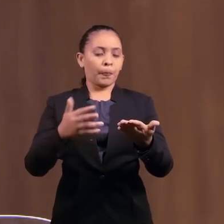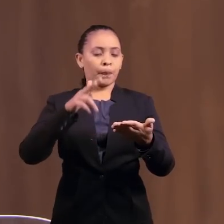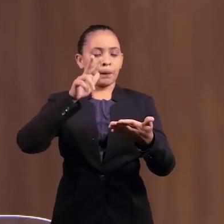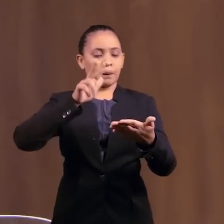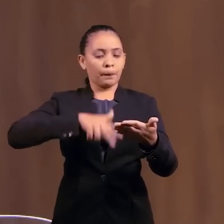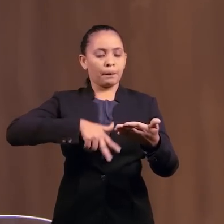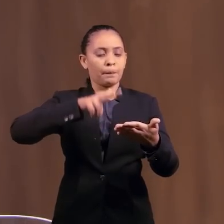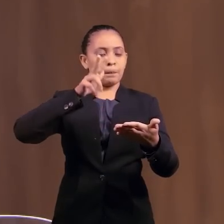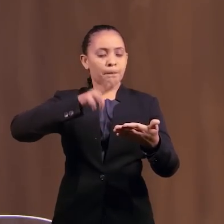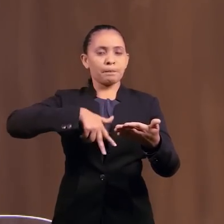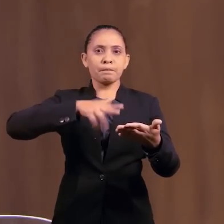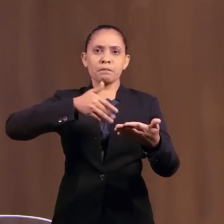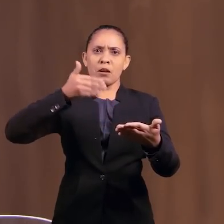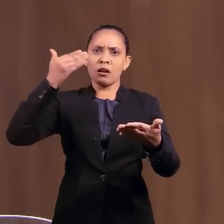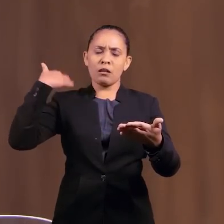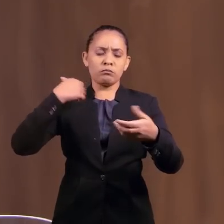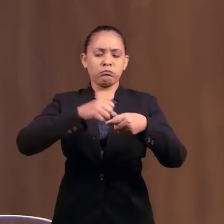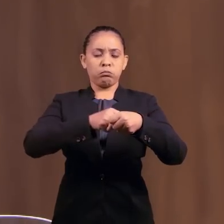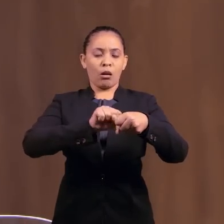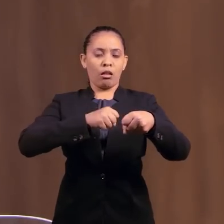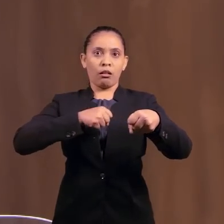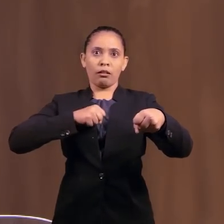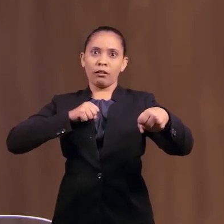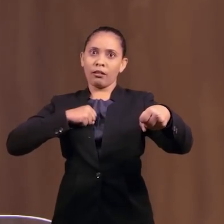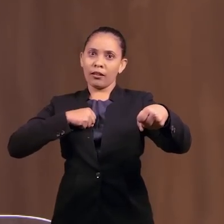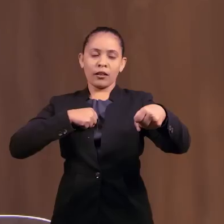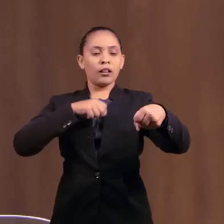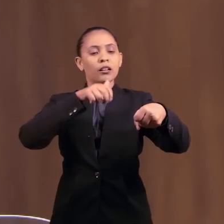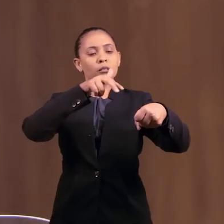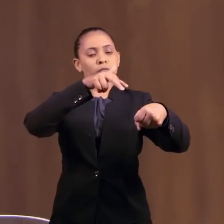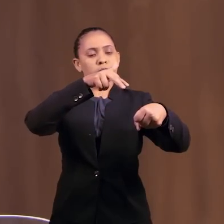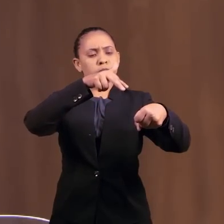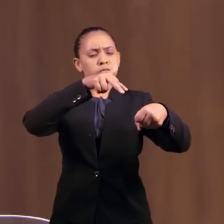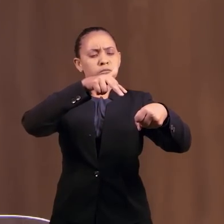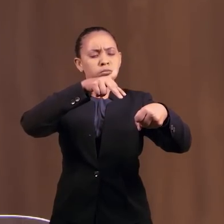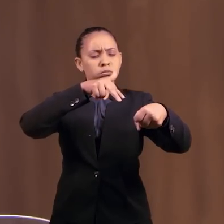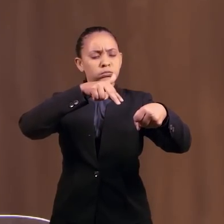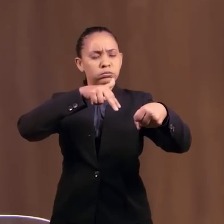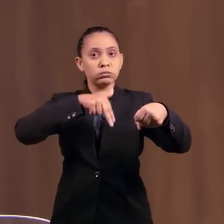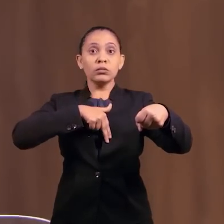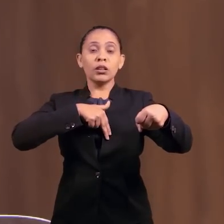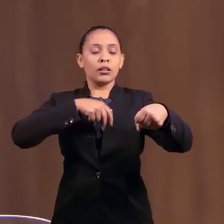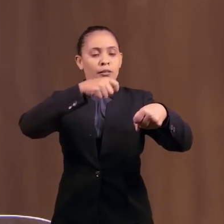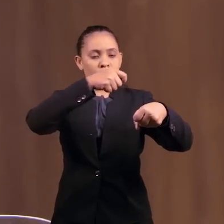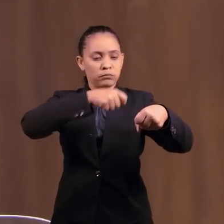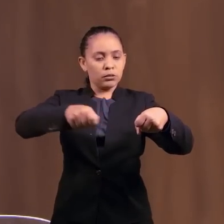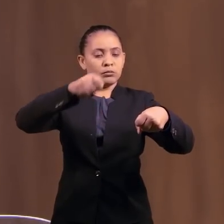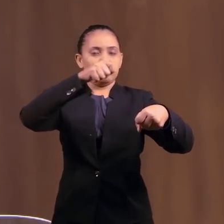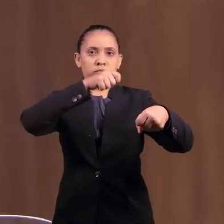examinar. Então, os escribas liam e reescreviam.